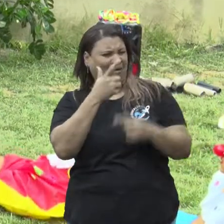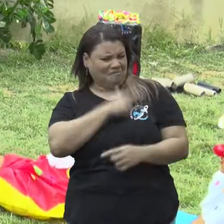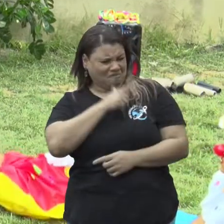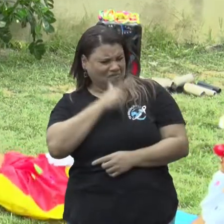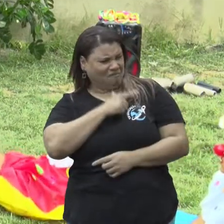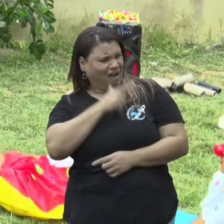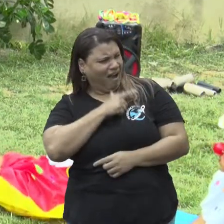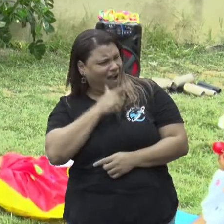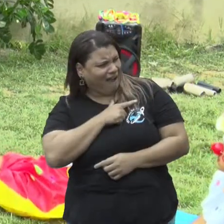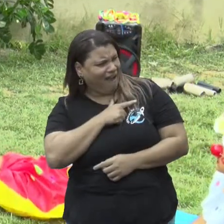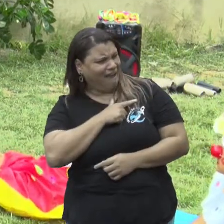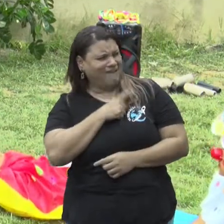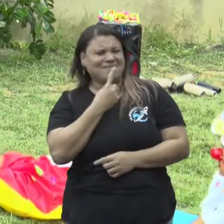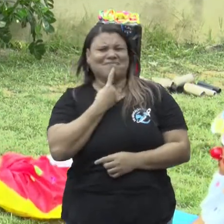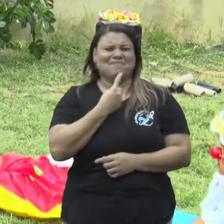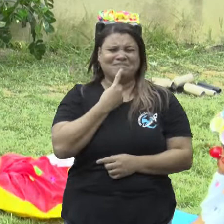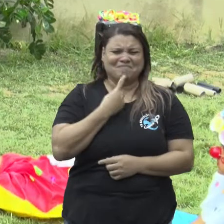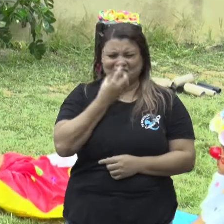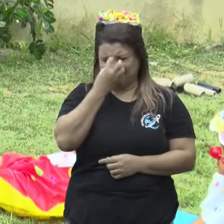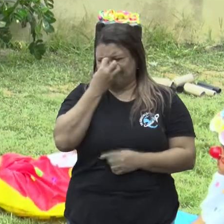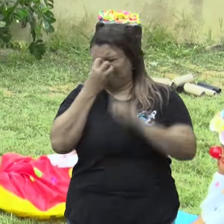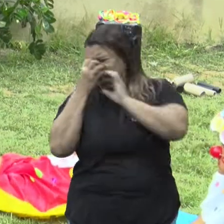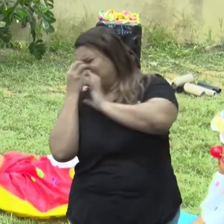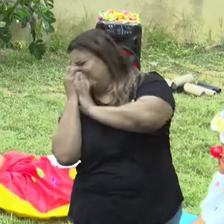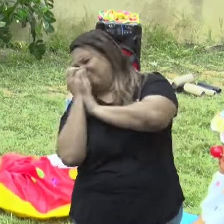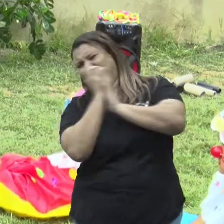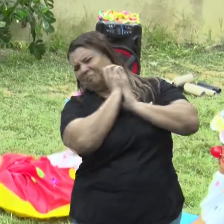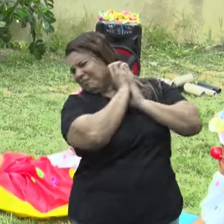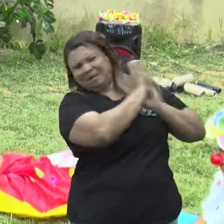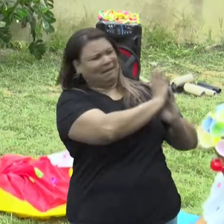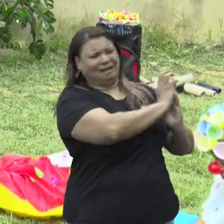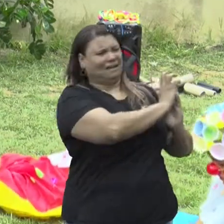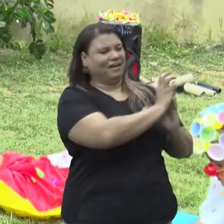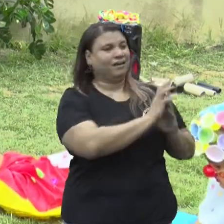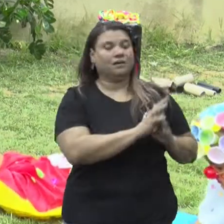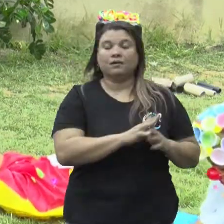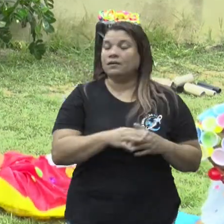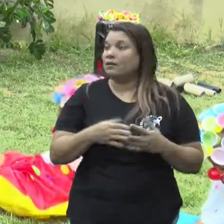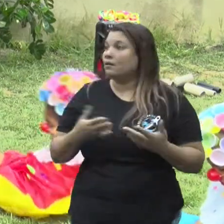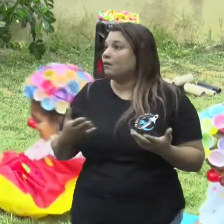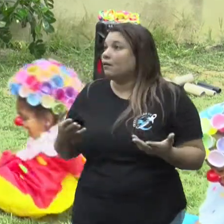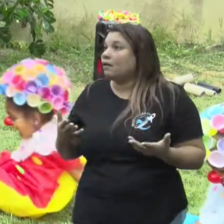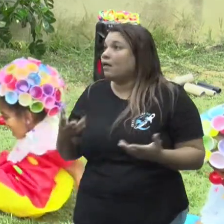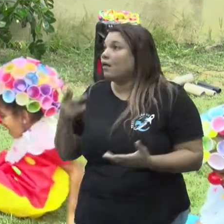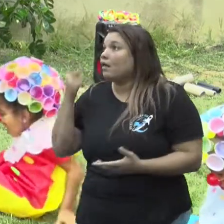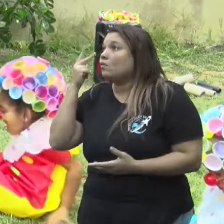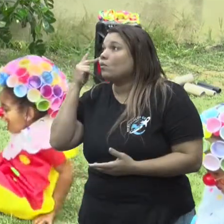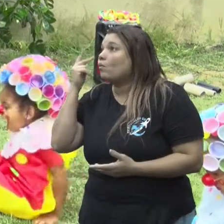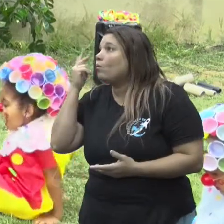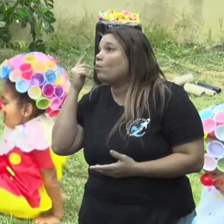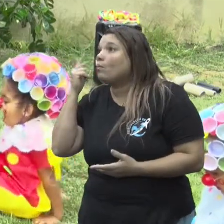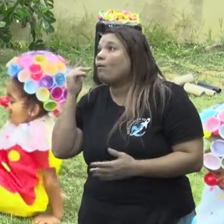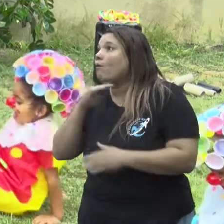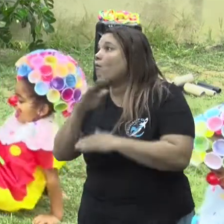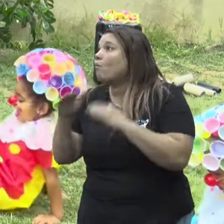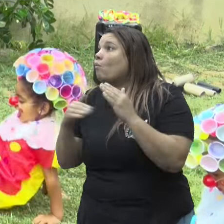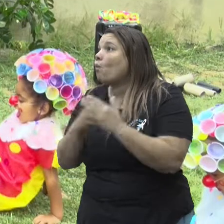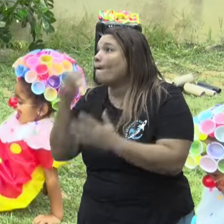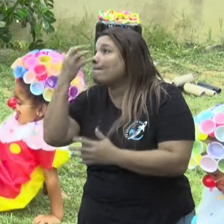não gosto. E ela faz palhaço, o nariz de palhaço é assim. E